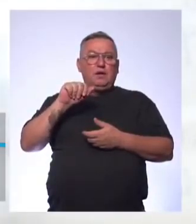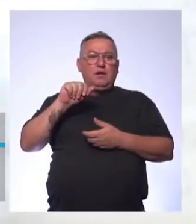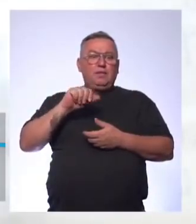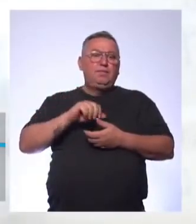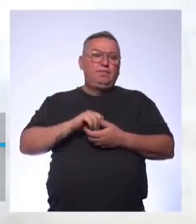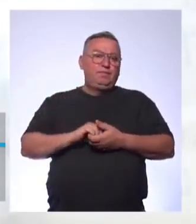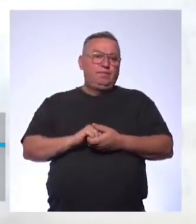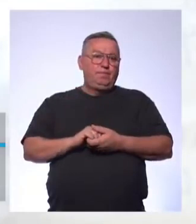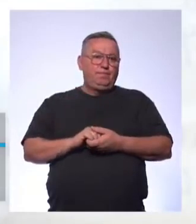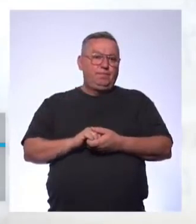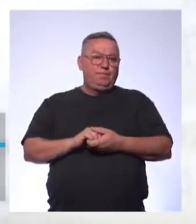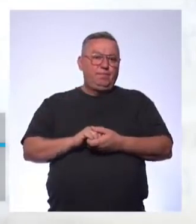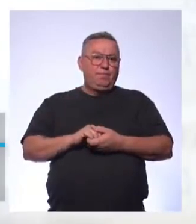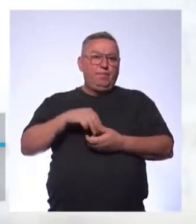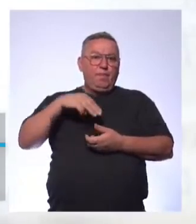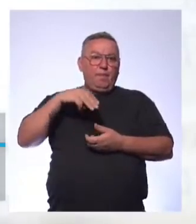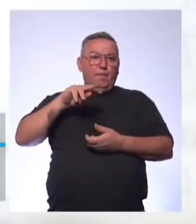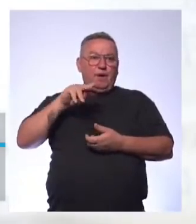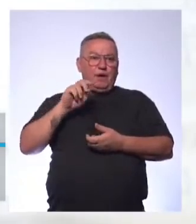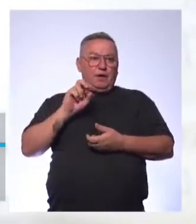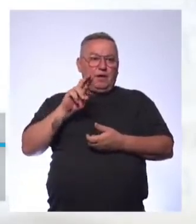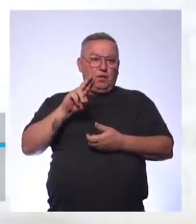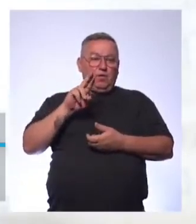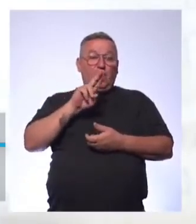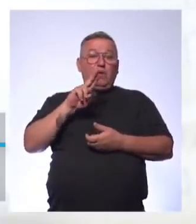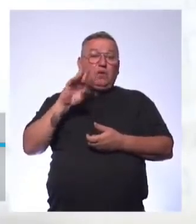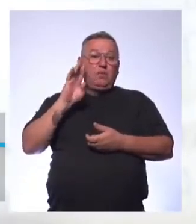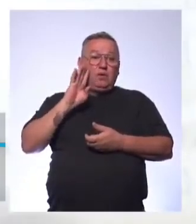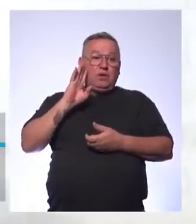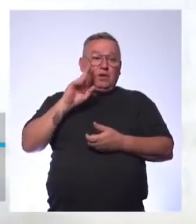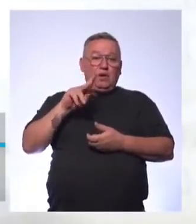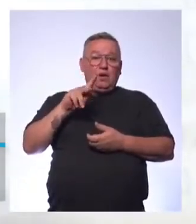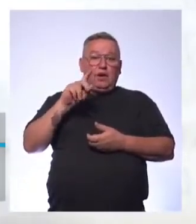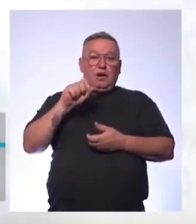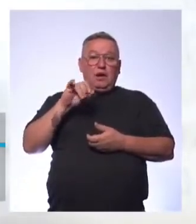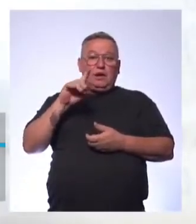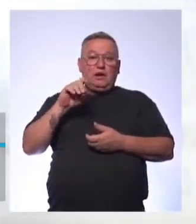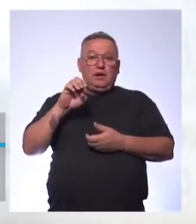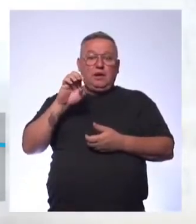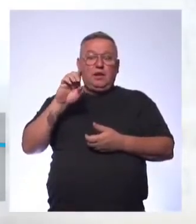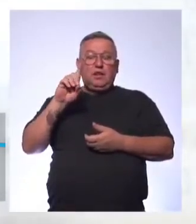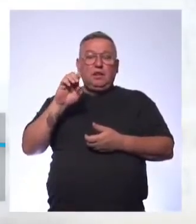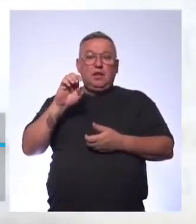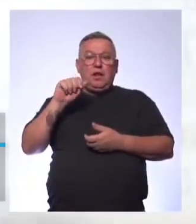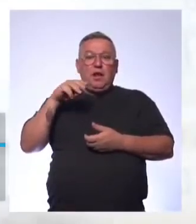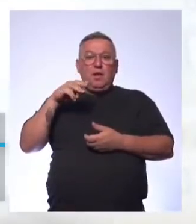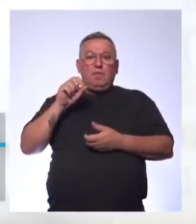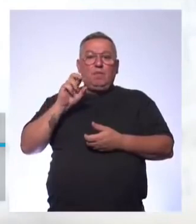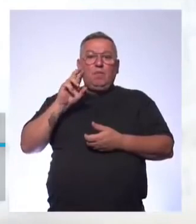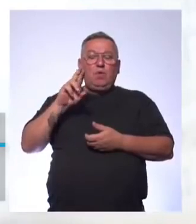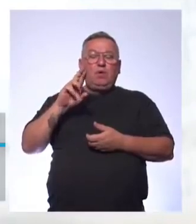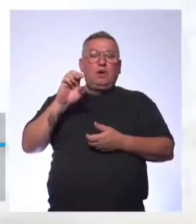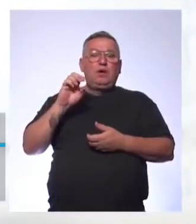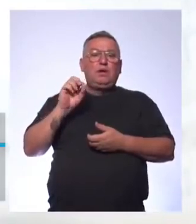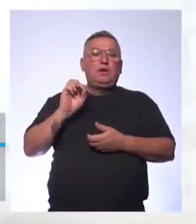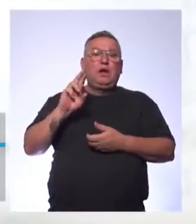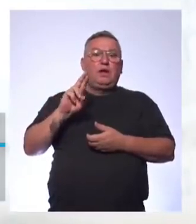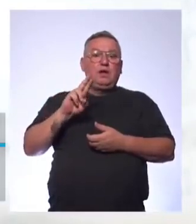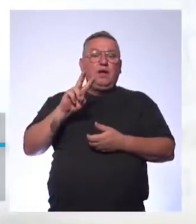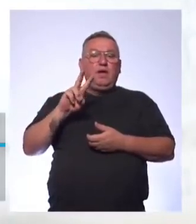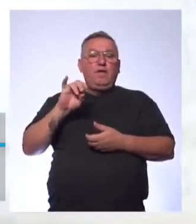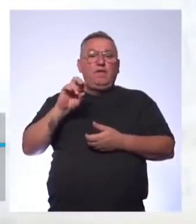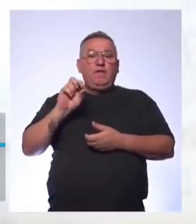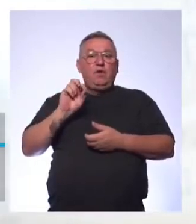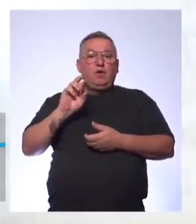Matheus Galvão Caique Olha que nome legal Caique de Amor Sara Castro Esther Alves Vitor Hugo Deram